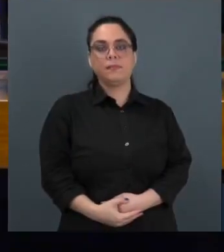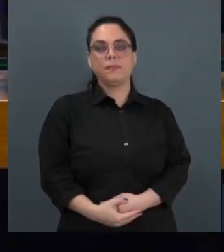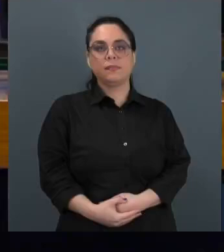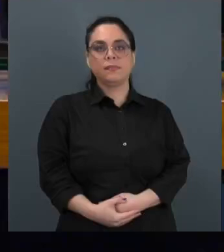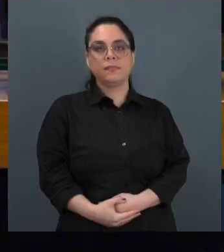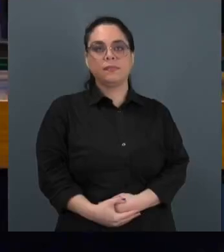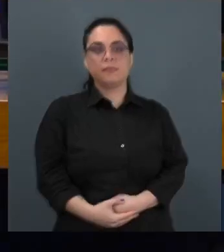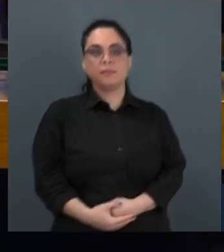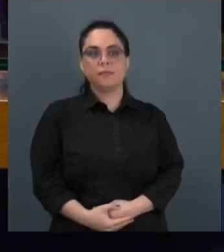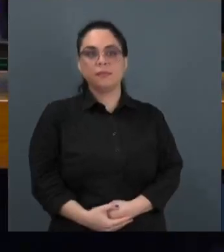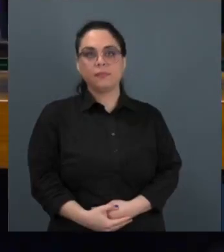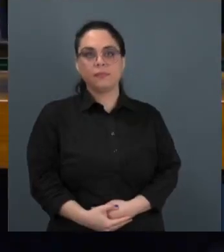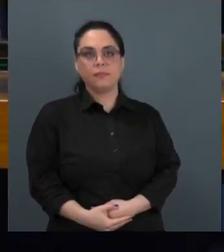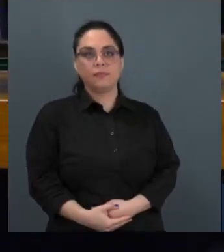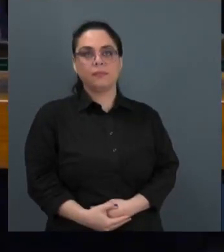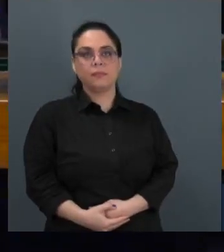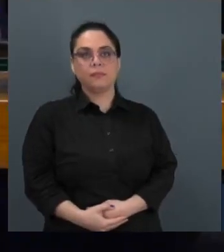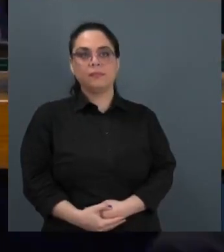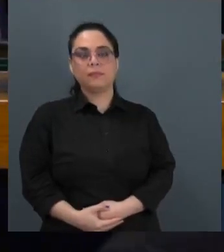Então,